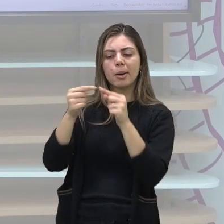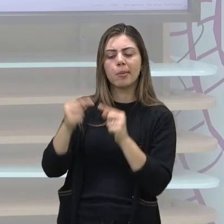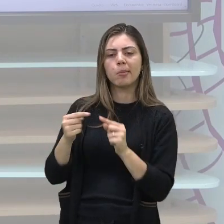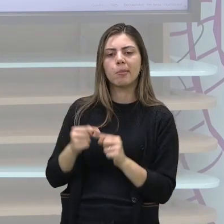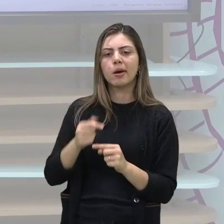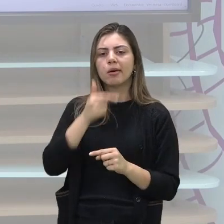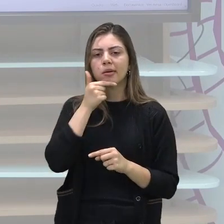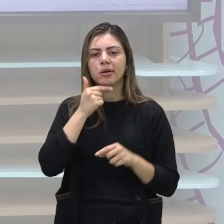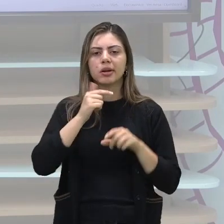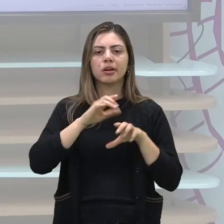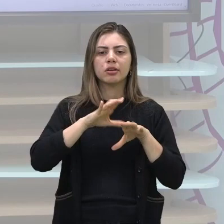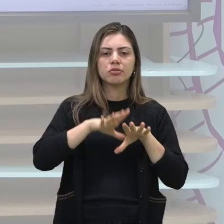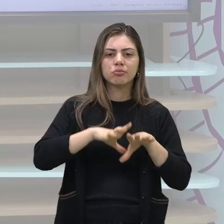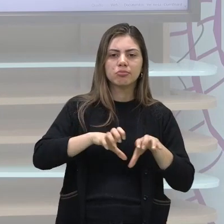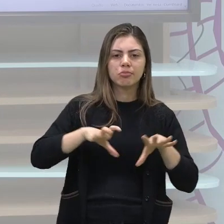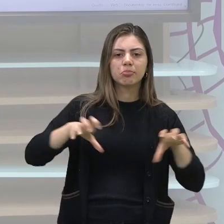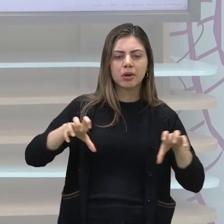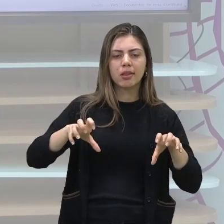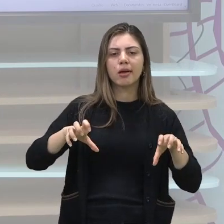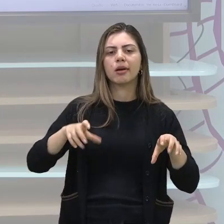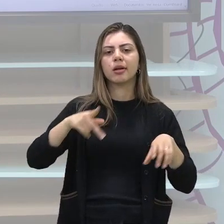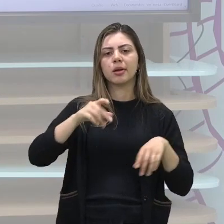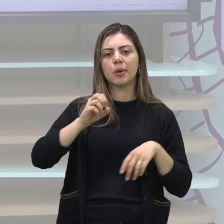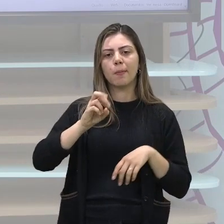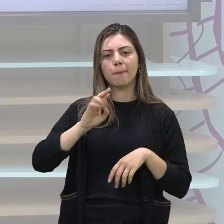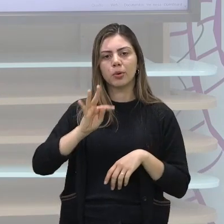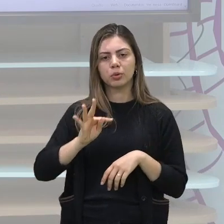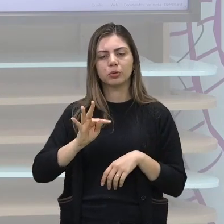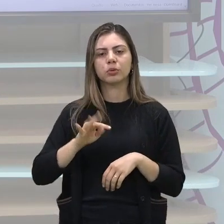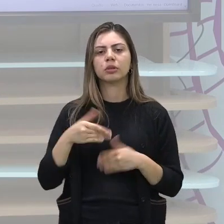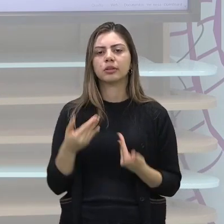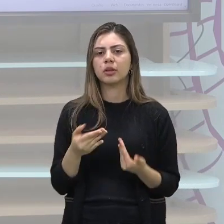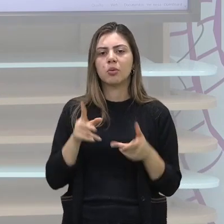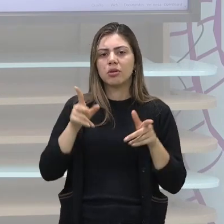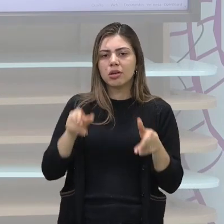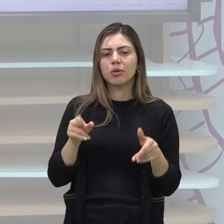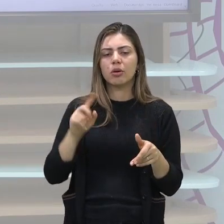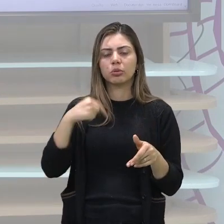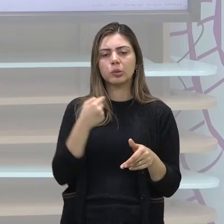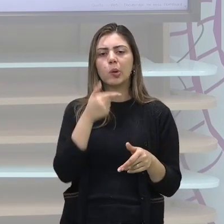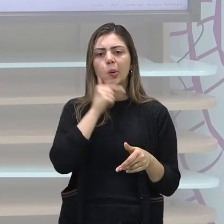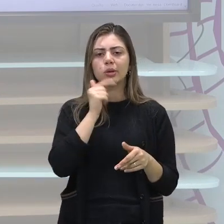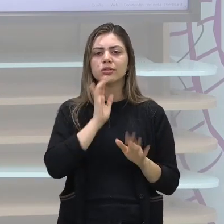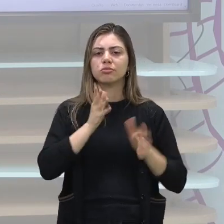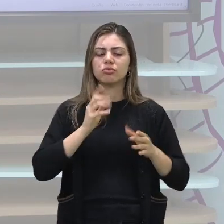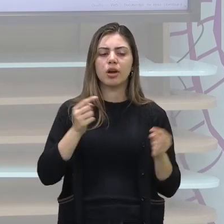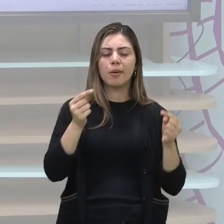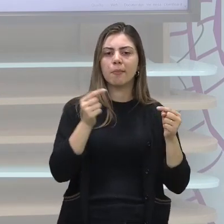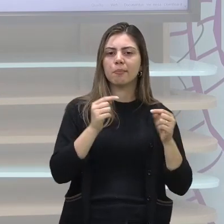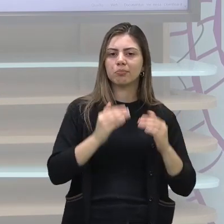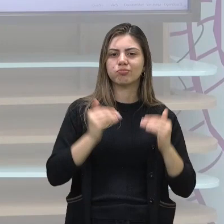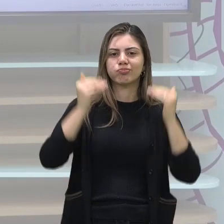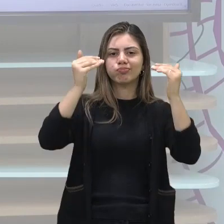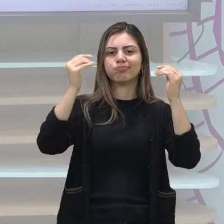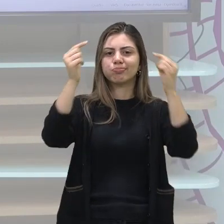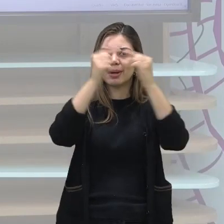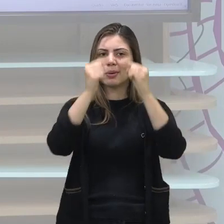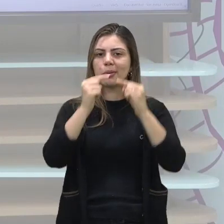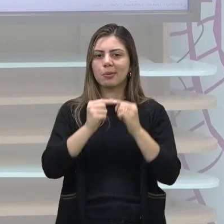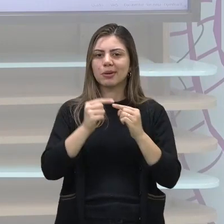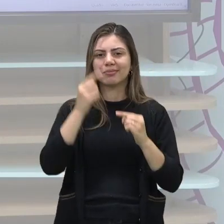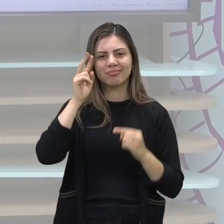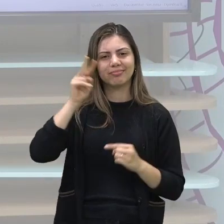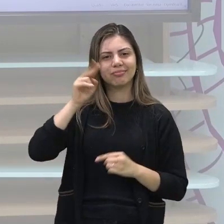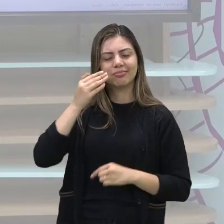Queijo, calabresa e portuguesa, as mesmas que eu digo, as mesmas que nós já fizemos as combinações aqui com a tradicional. Né?